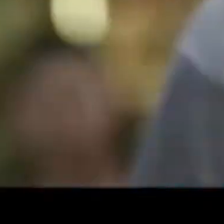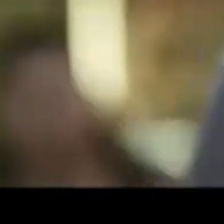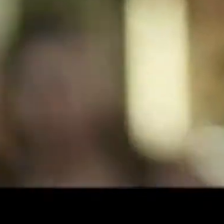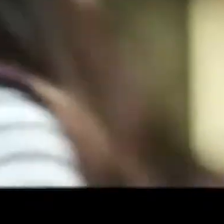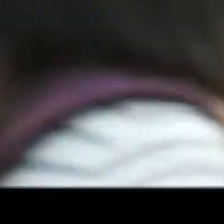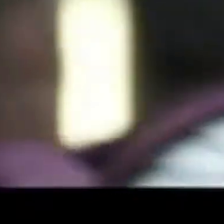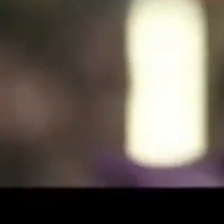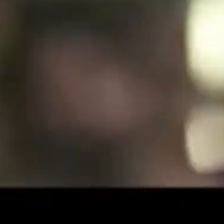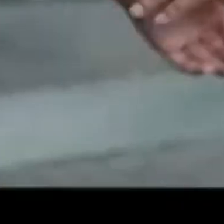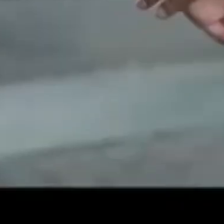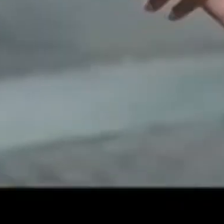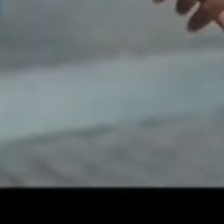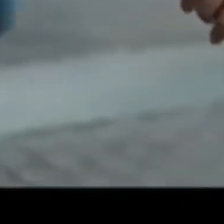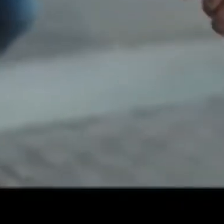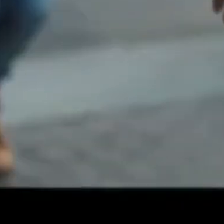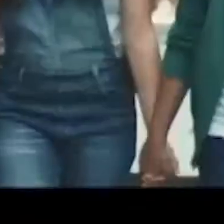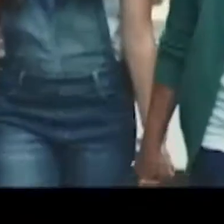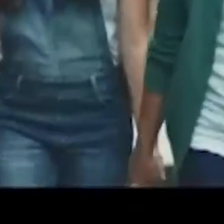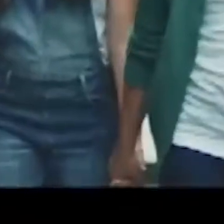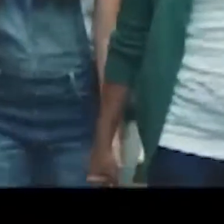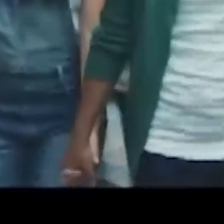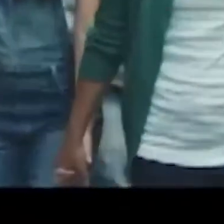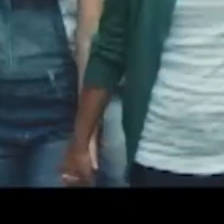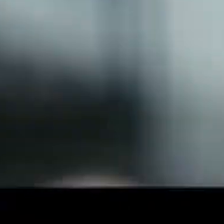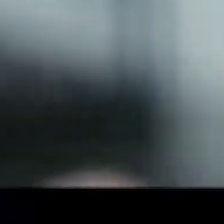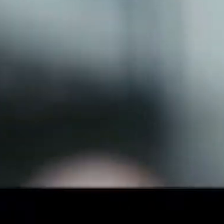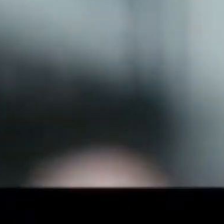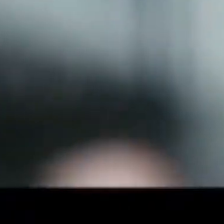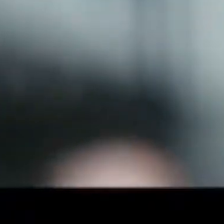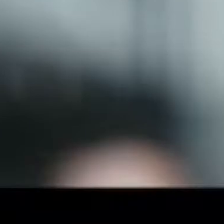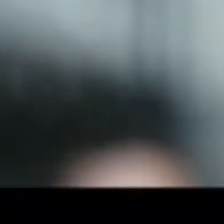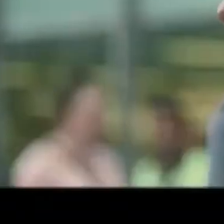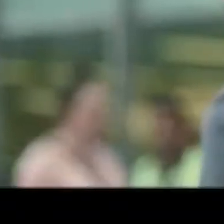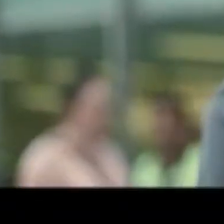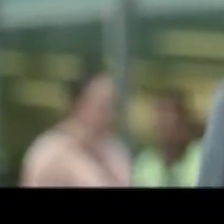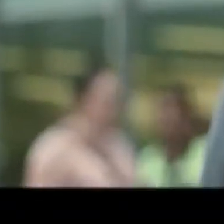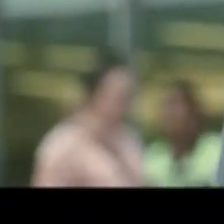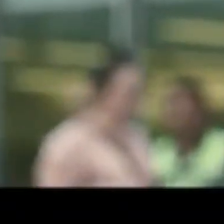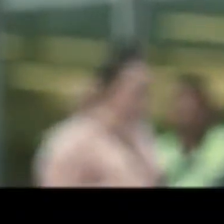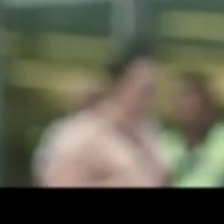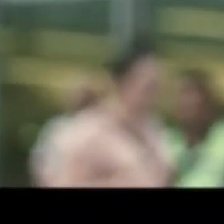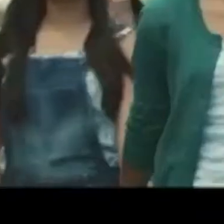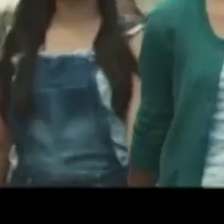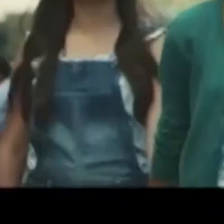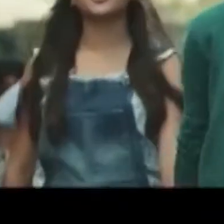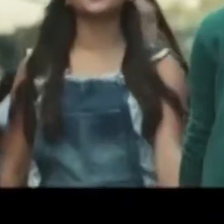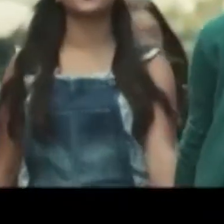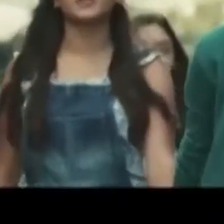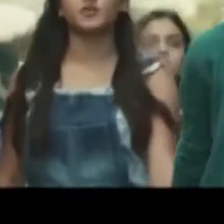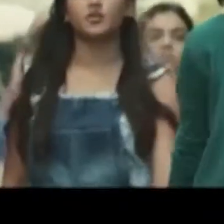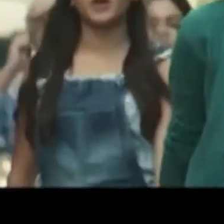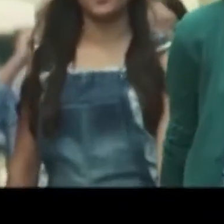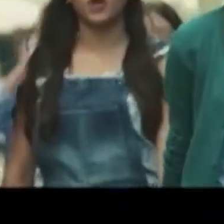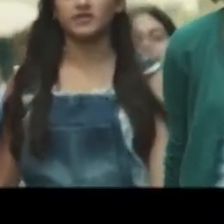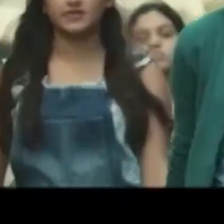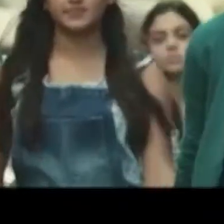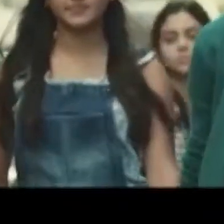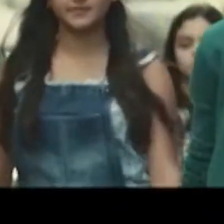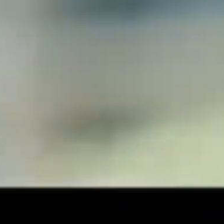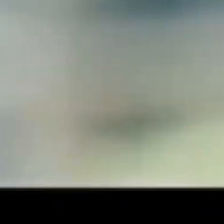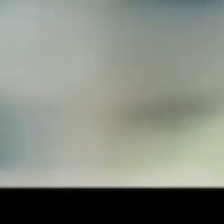De volta com o segundo bloco do programa Observatório pela TV Fortaleza, canal 6 da Multiplay. Hoje com as participações dos professores